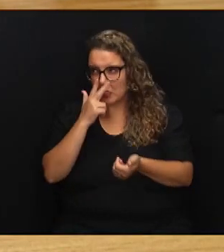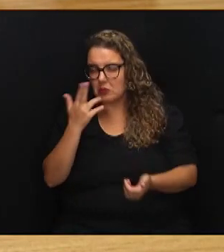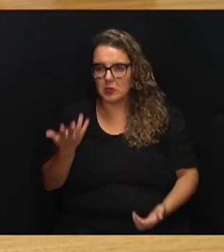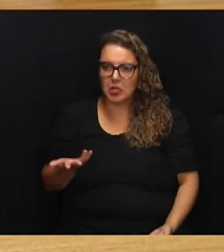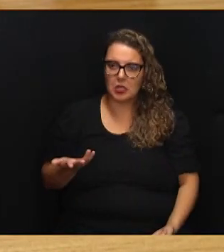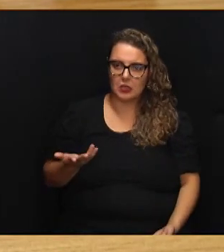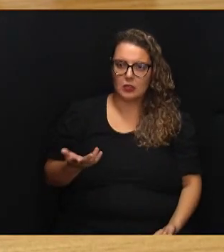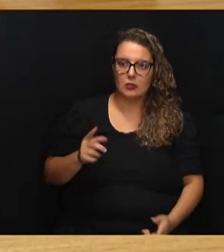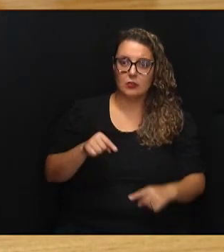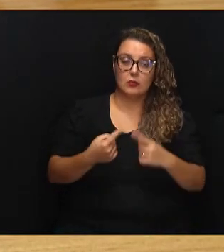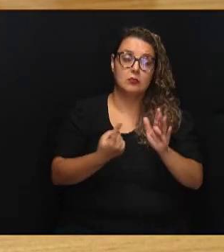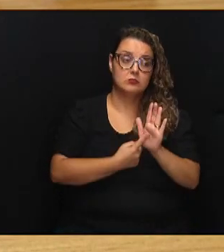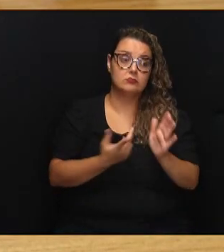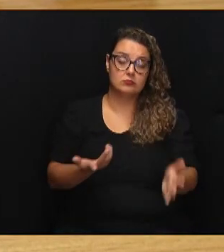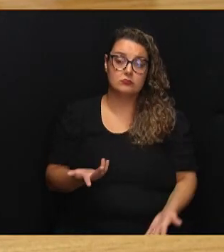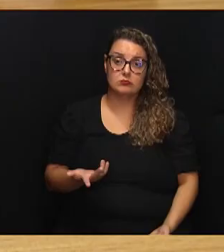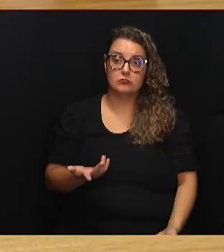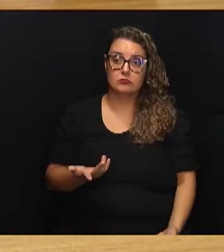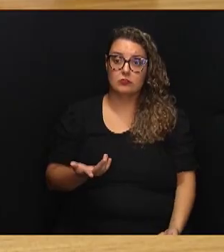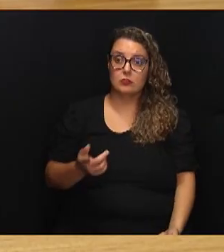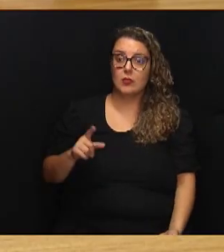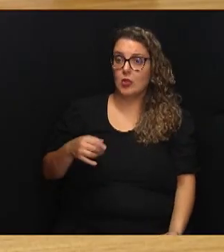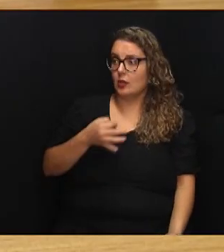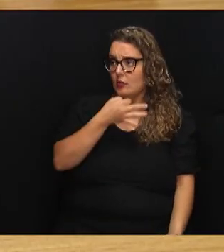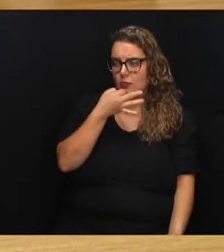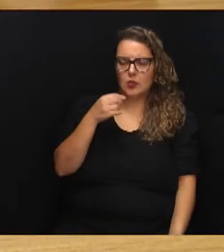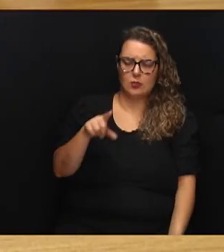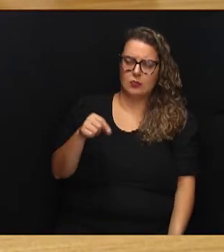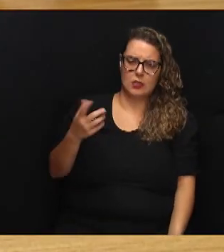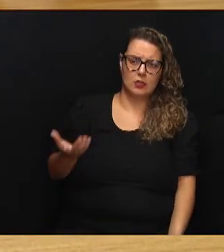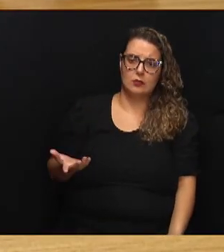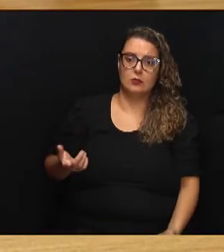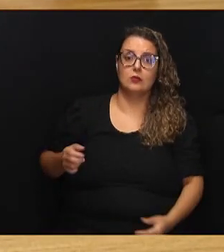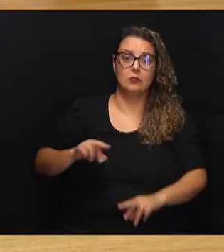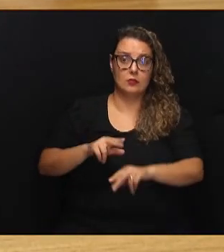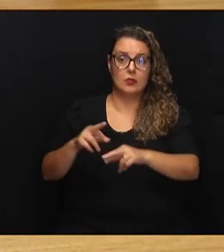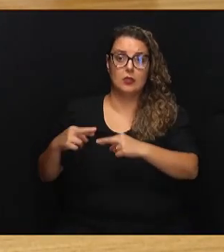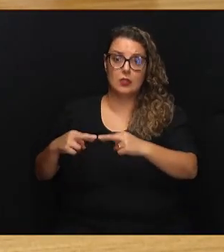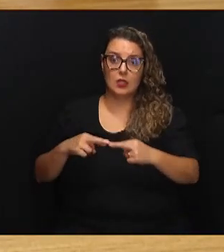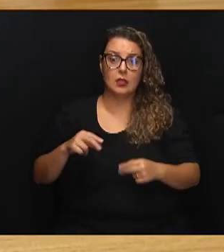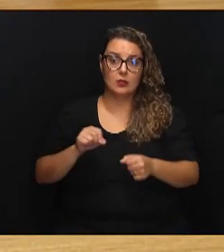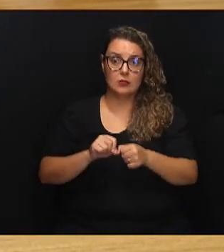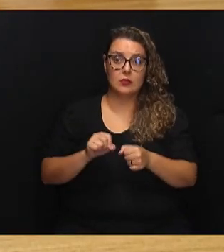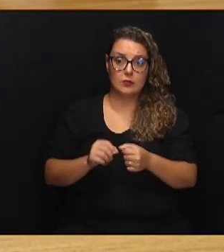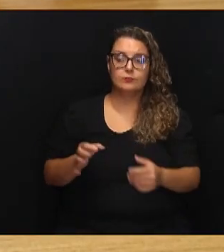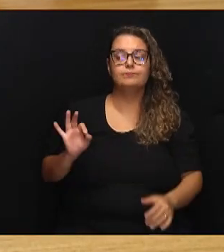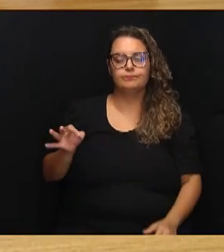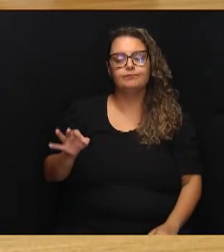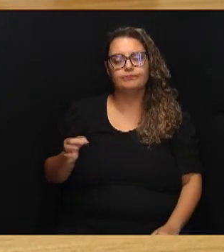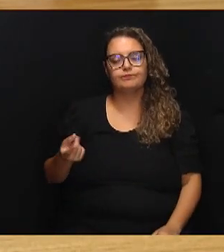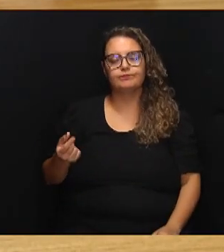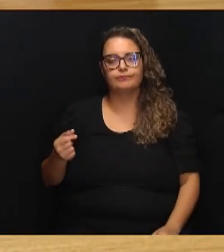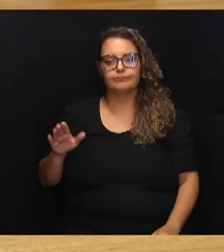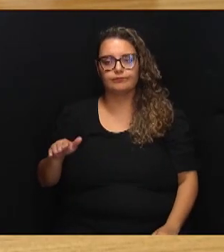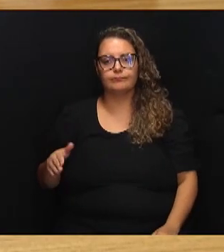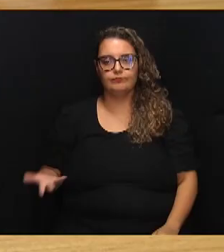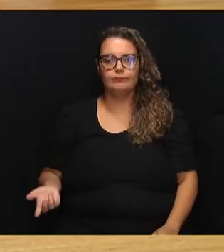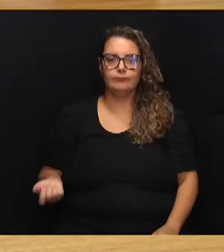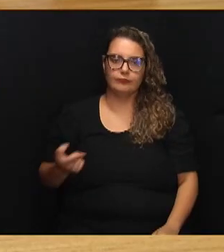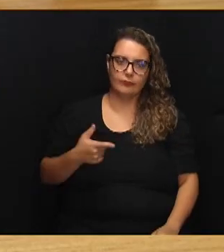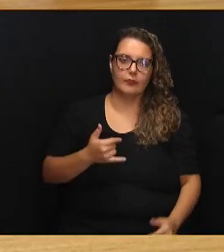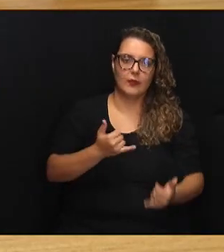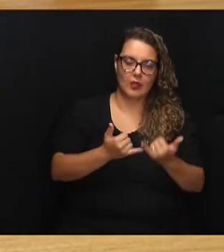com outras marcas, então é uma excelente opção. Você vê várias redes fazendo isso e com certeza os preços são mais baixos do que na